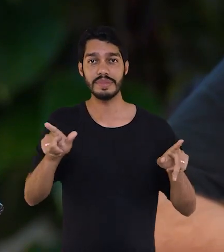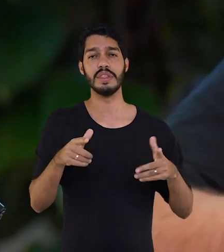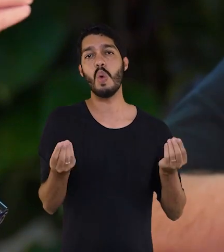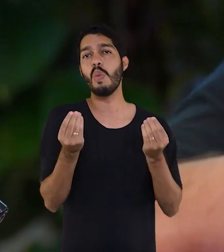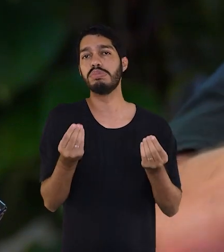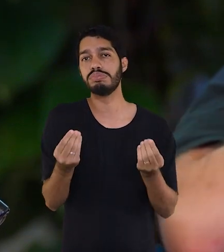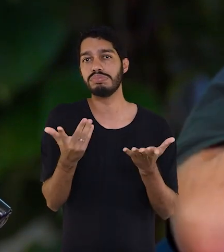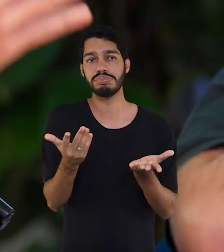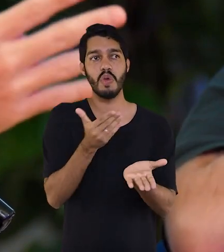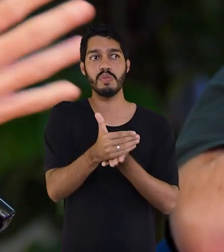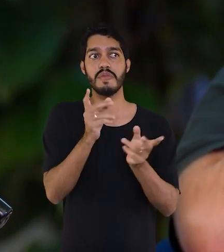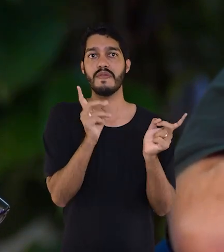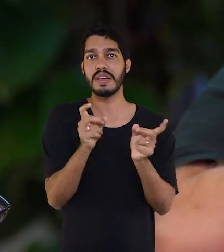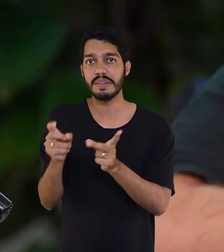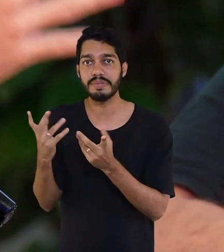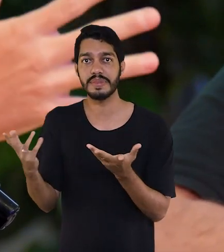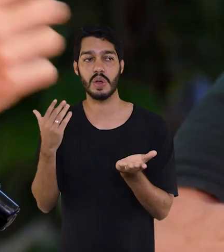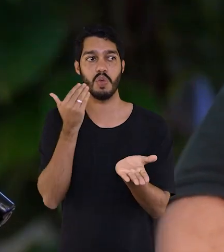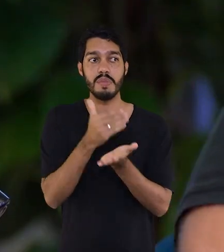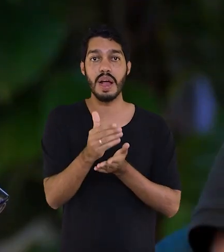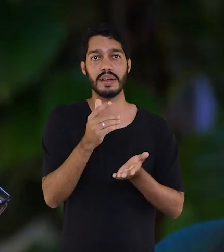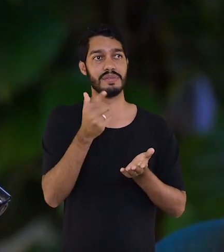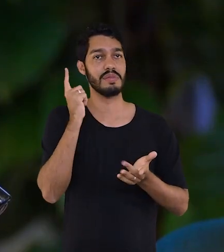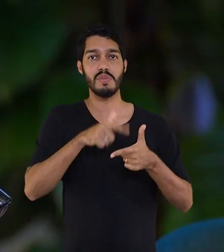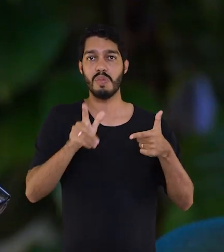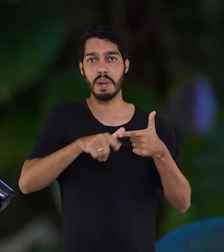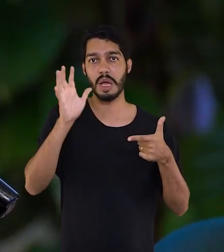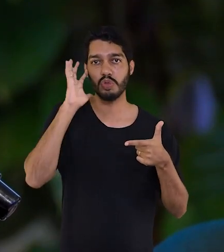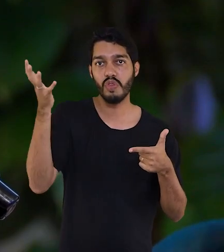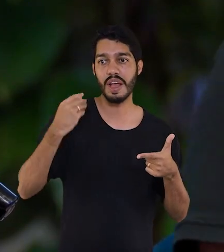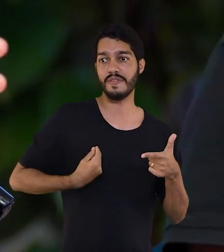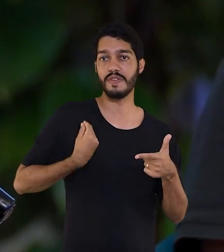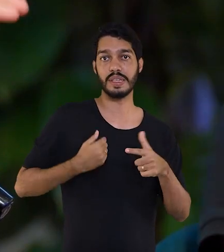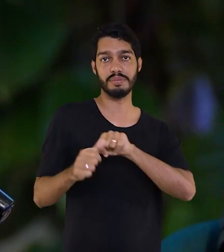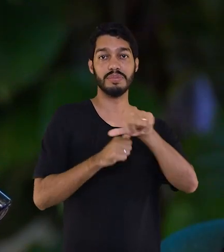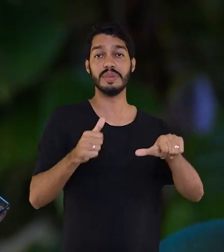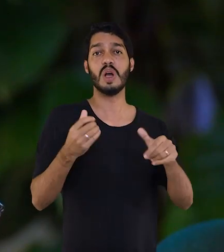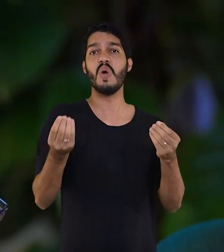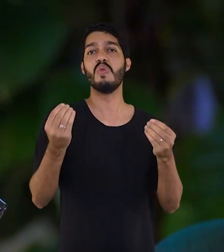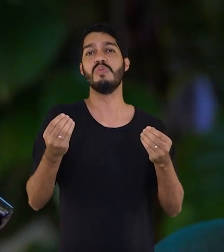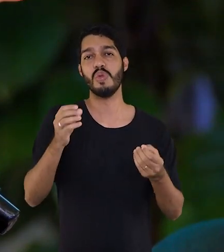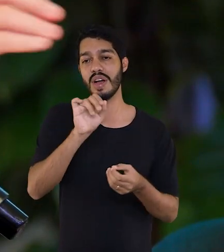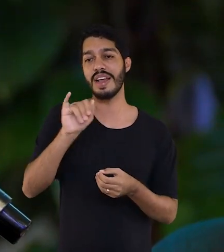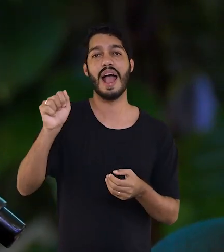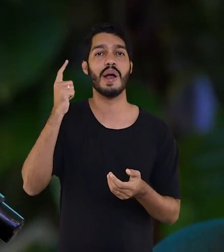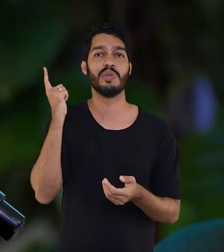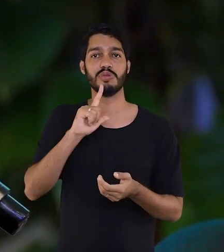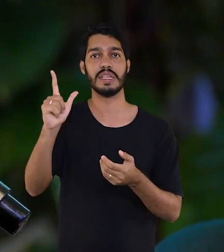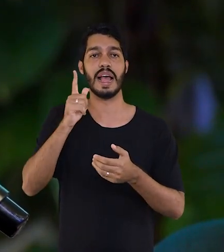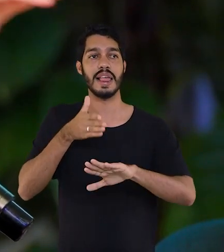ser um diferencial, seja uma venda de produto, seja uma iniciativa, seja para resolver um problema na vida de cada pessoa. Como que a